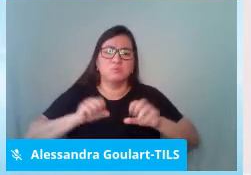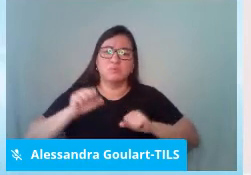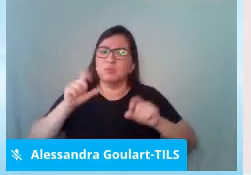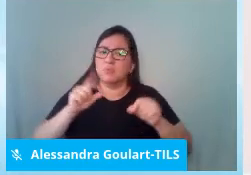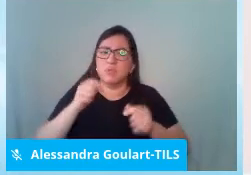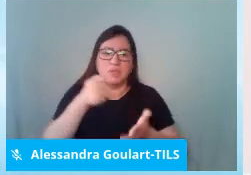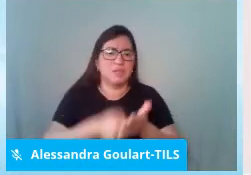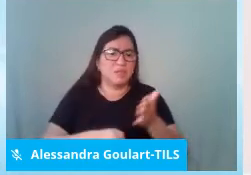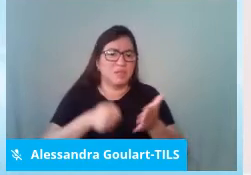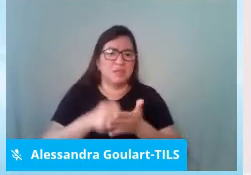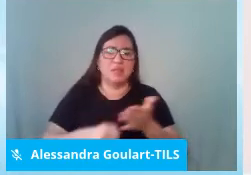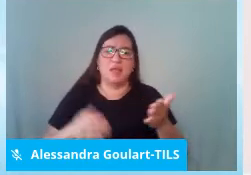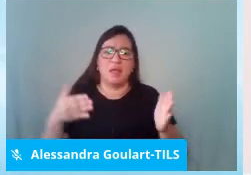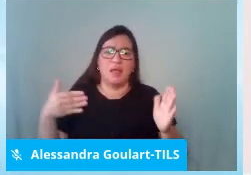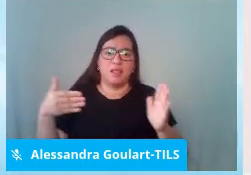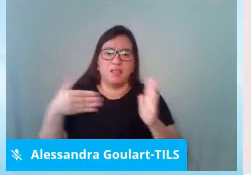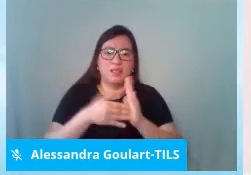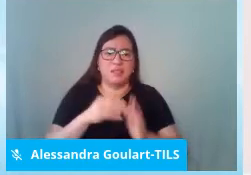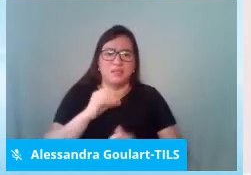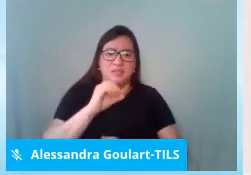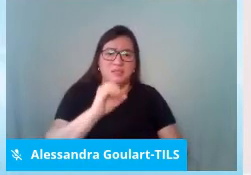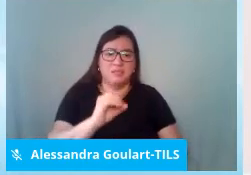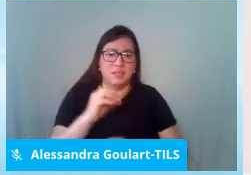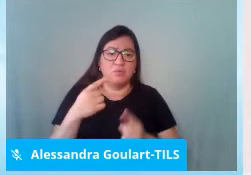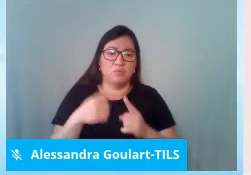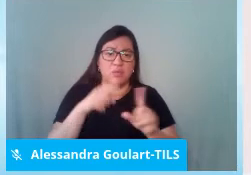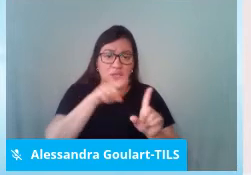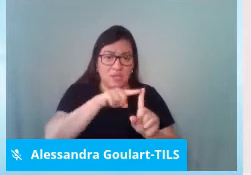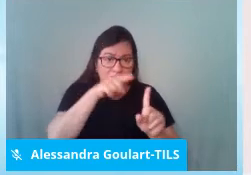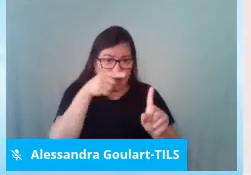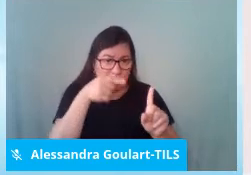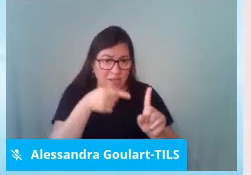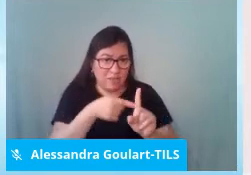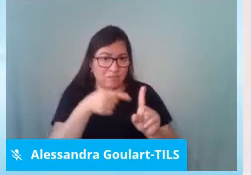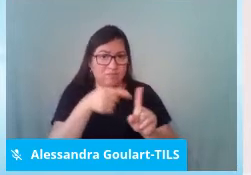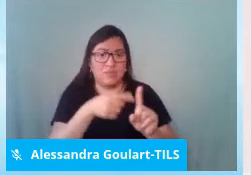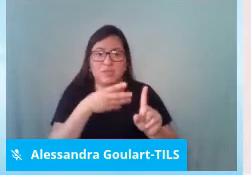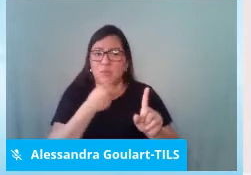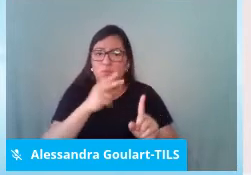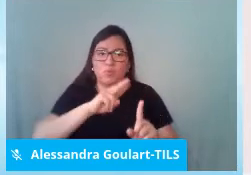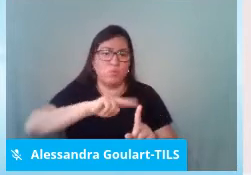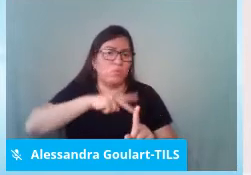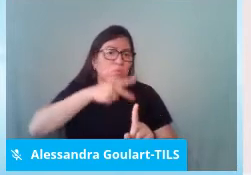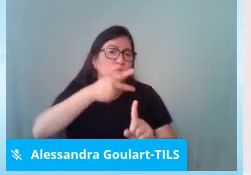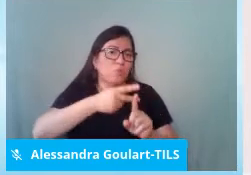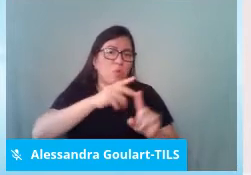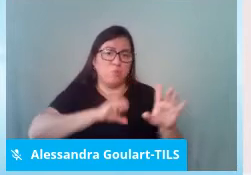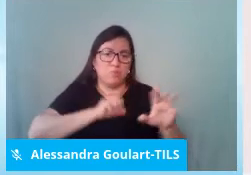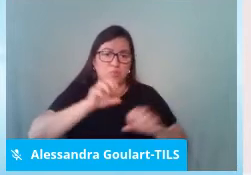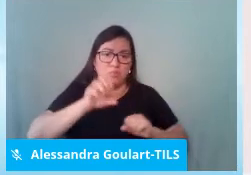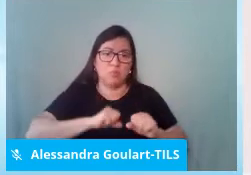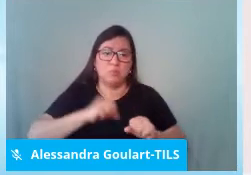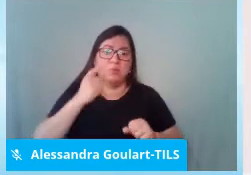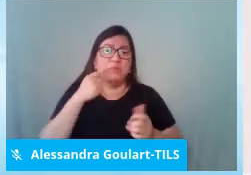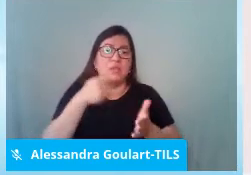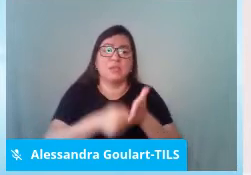deixe de ser uma história de termos tão altas taxas no nosso estado. Né?